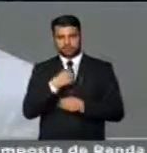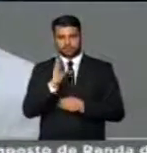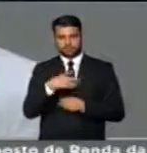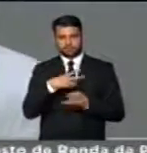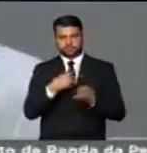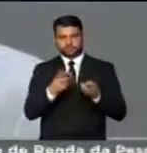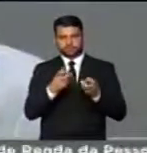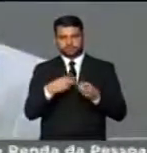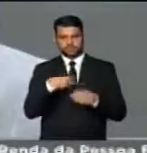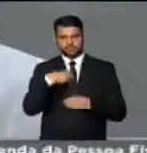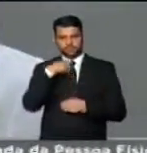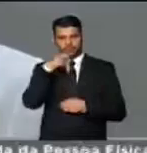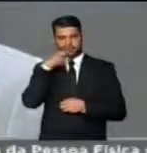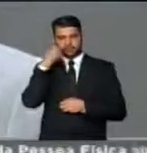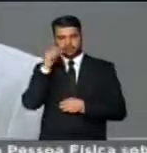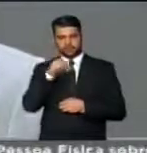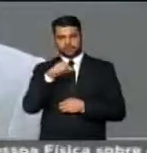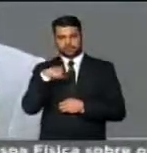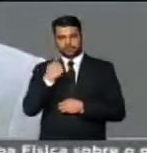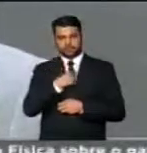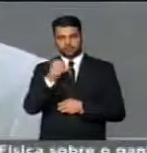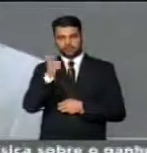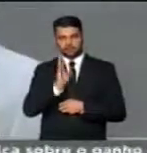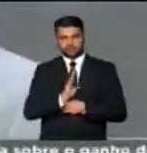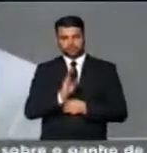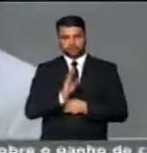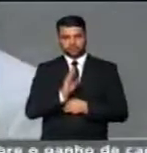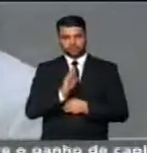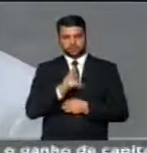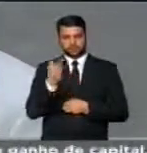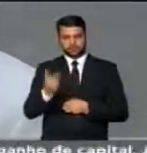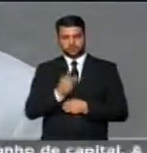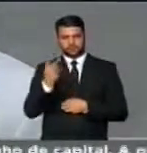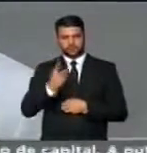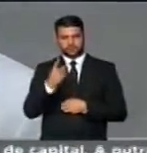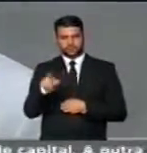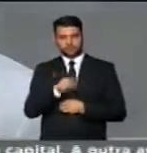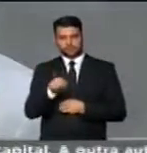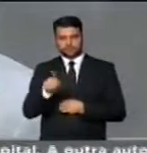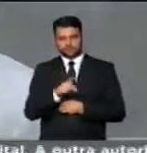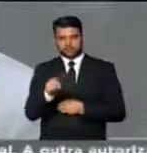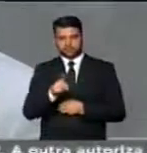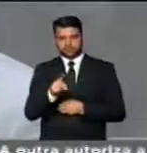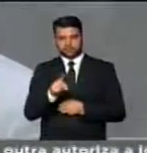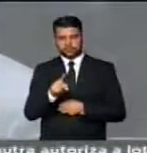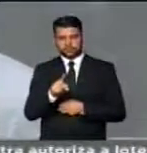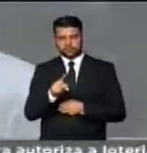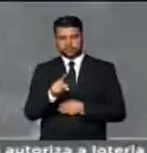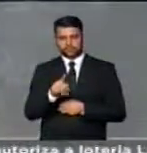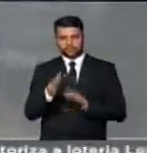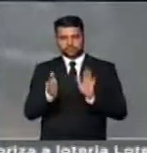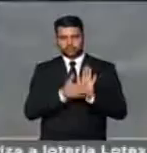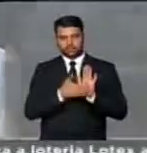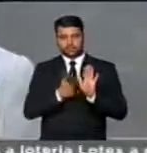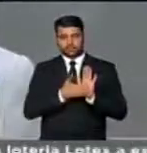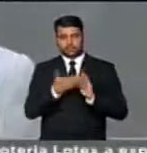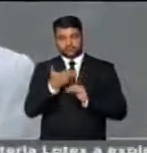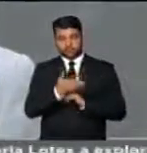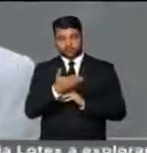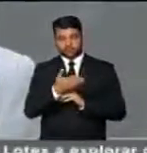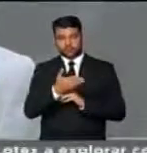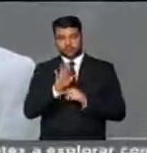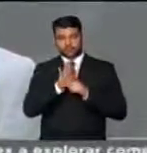vamos perceber a vergonha que é o nosso país na valorização dos professores. Uma proposta como